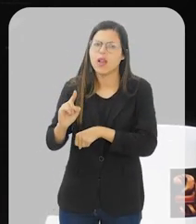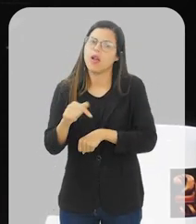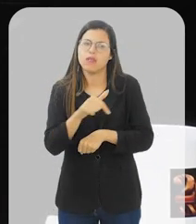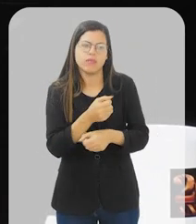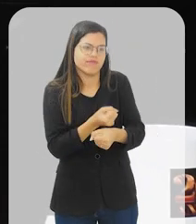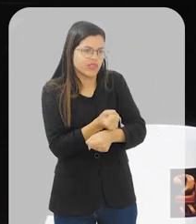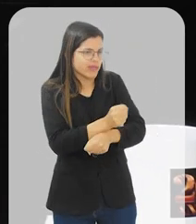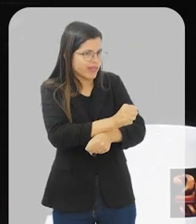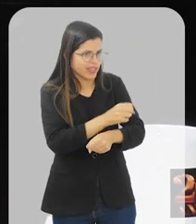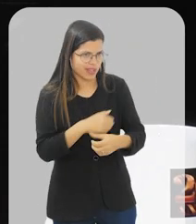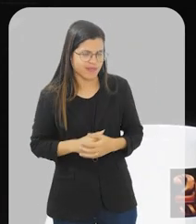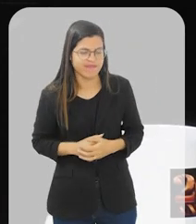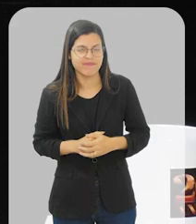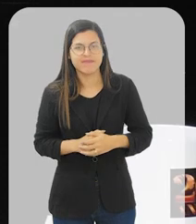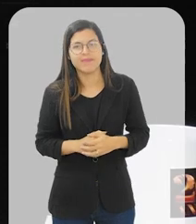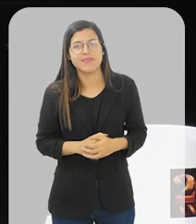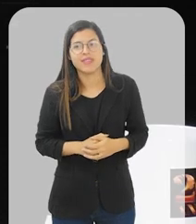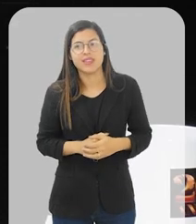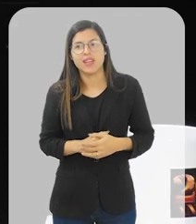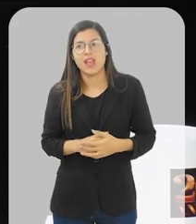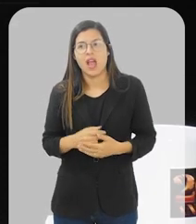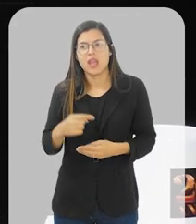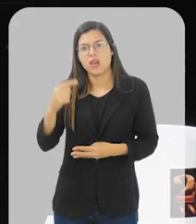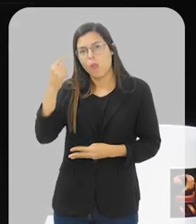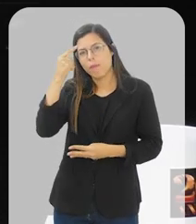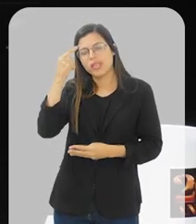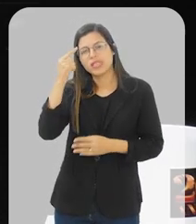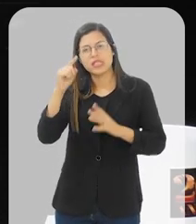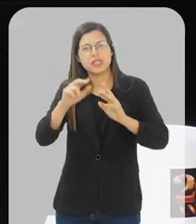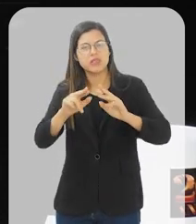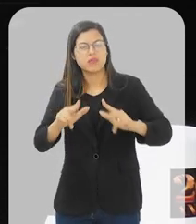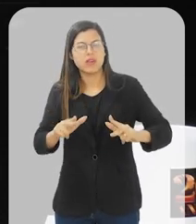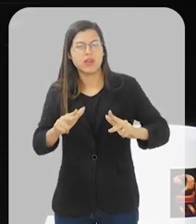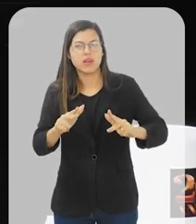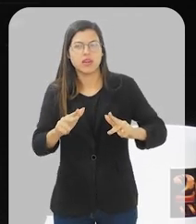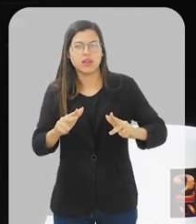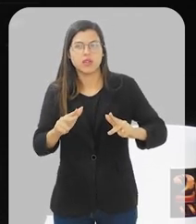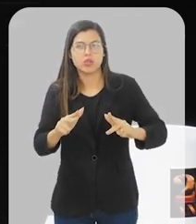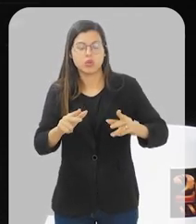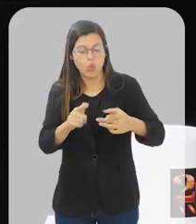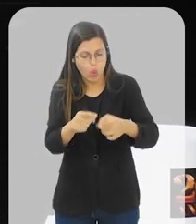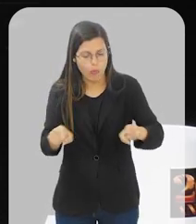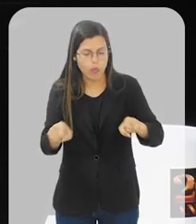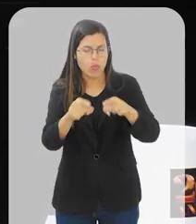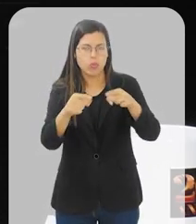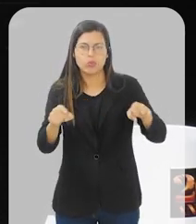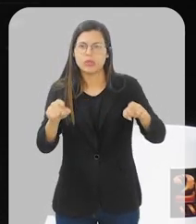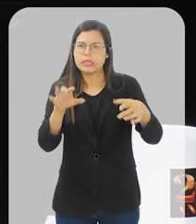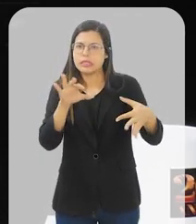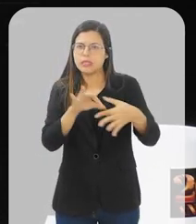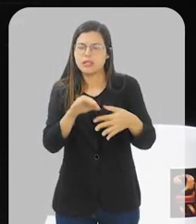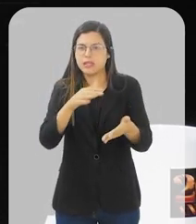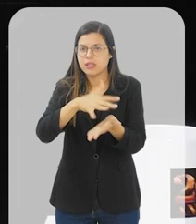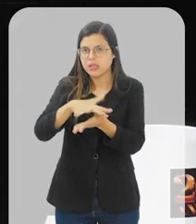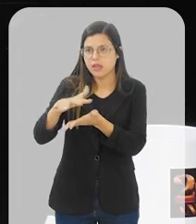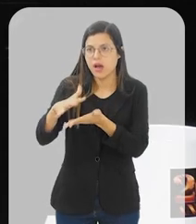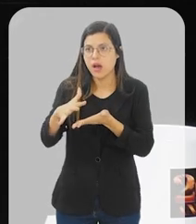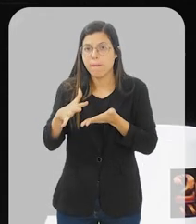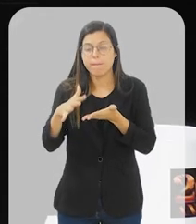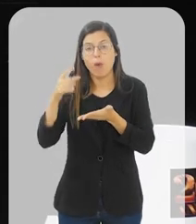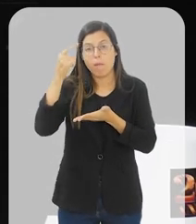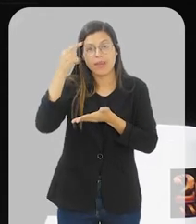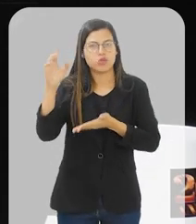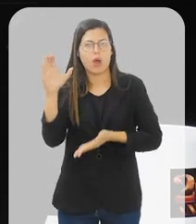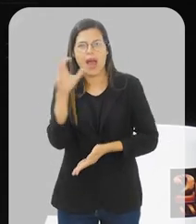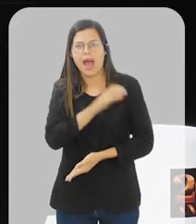daí veio a minha forma diferente de pensar, entendeu? Eu penso muito, quando se trata de música, trata de samba, eu penso